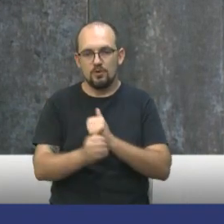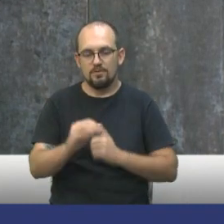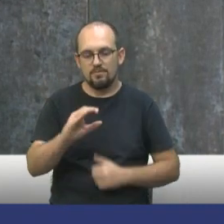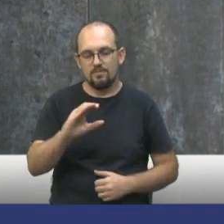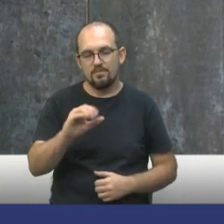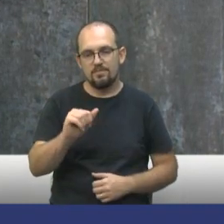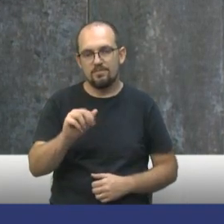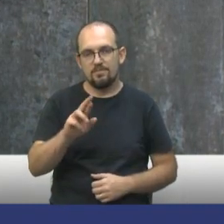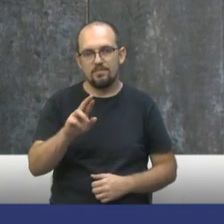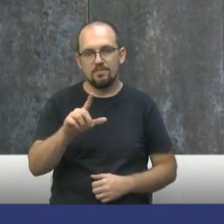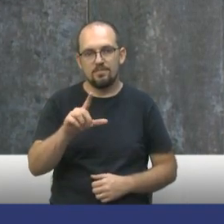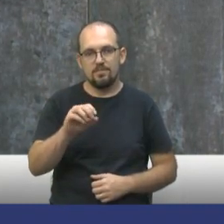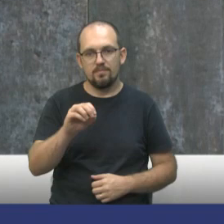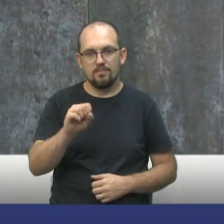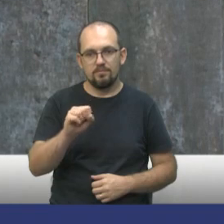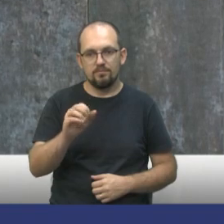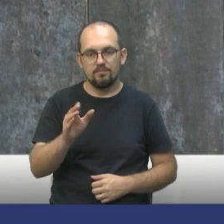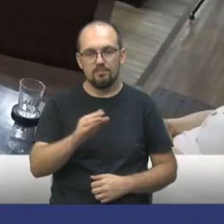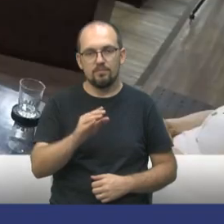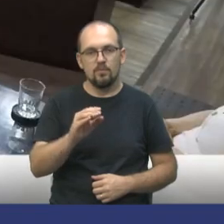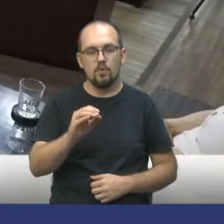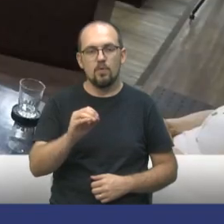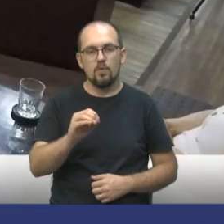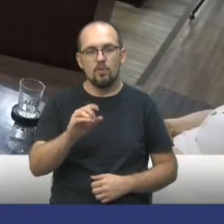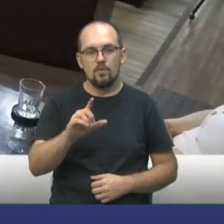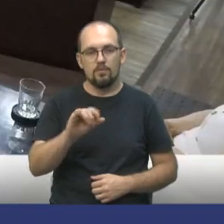Donizete de Oliveira. Por favor.